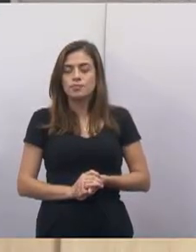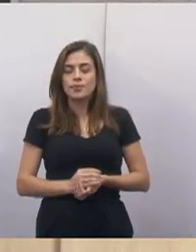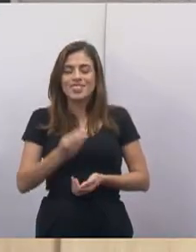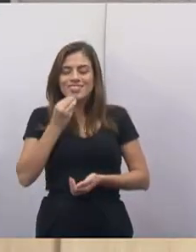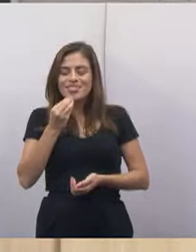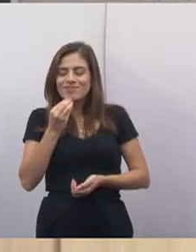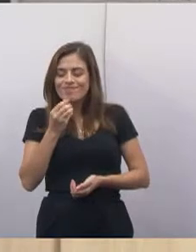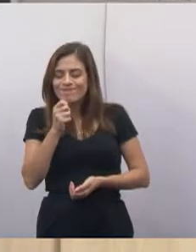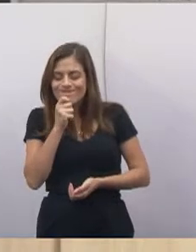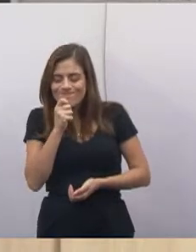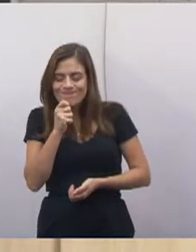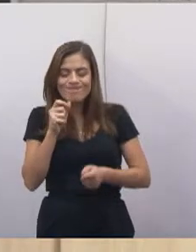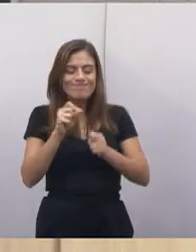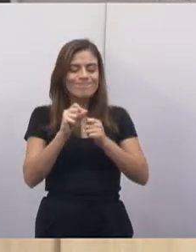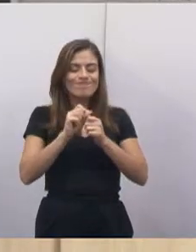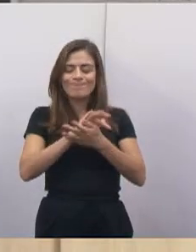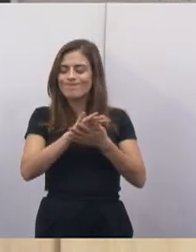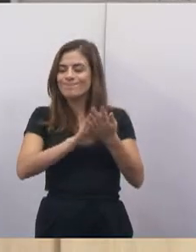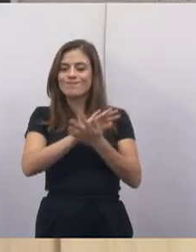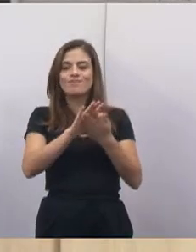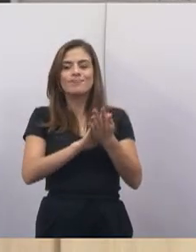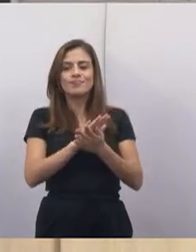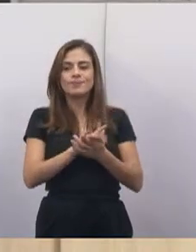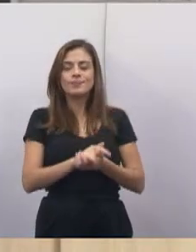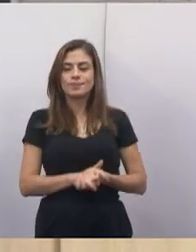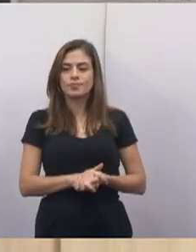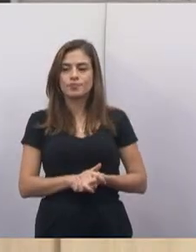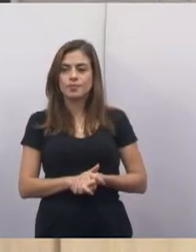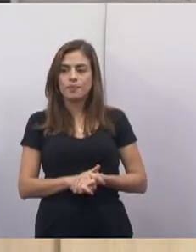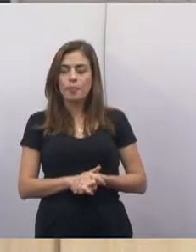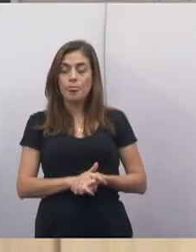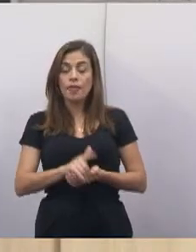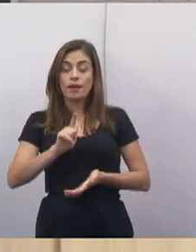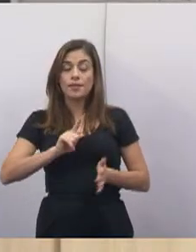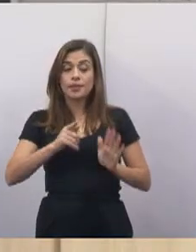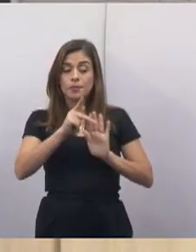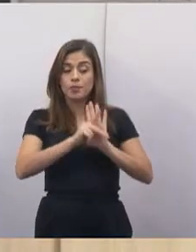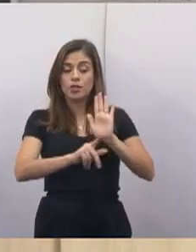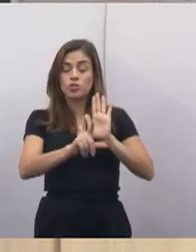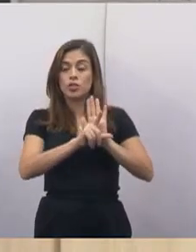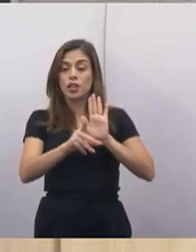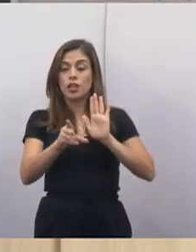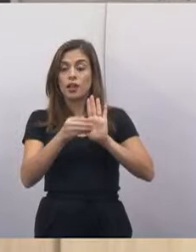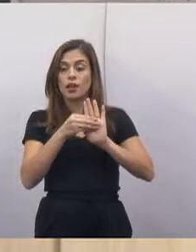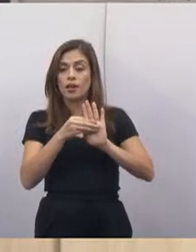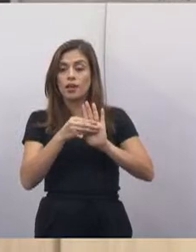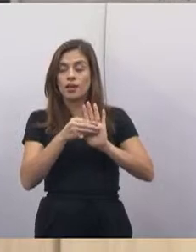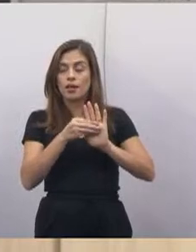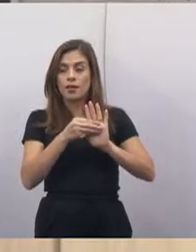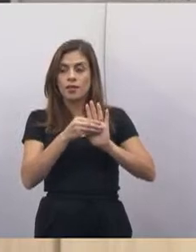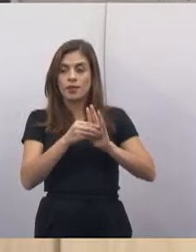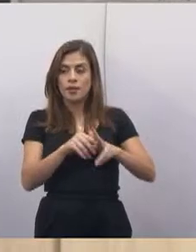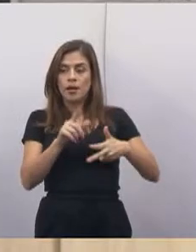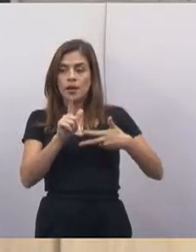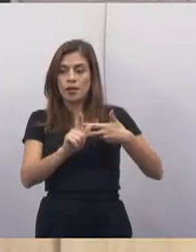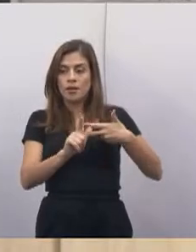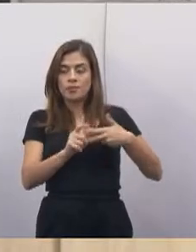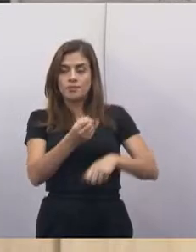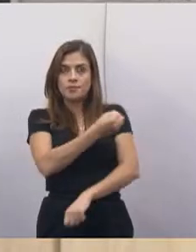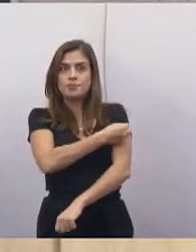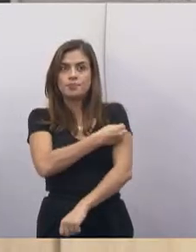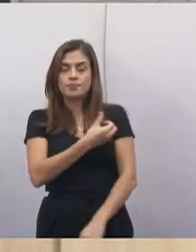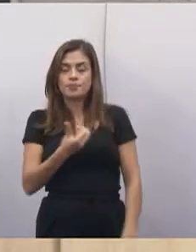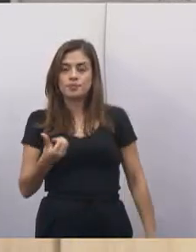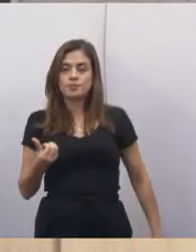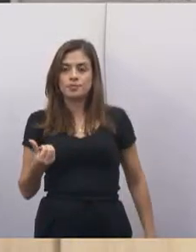tomada. Considerando a existência de um projeto de lei complementar do Legislativo número